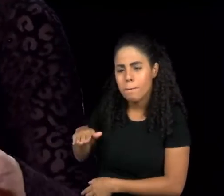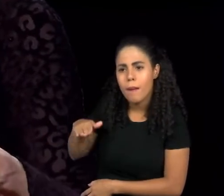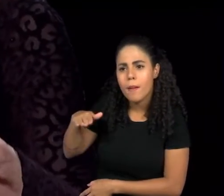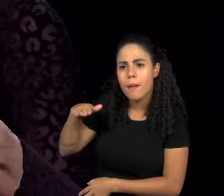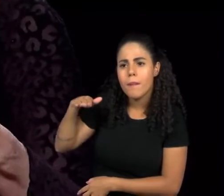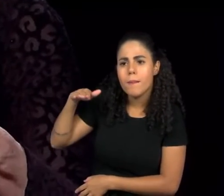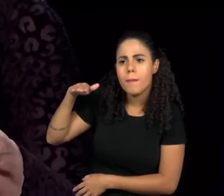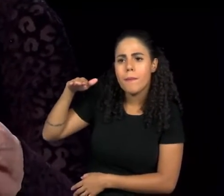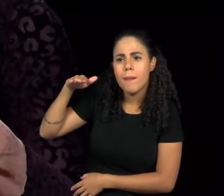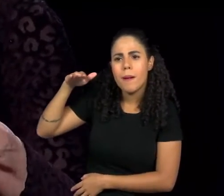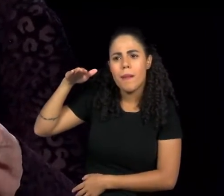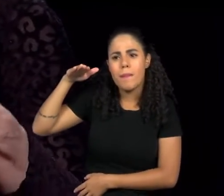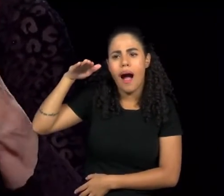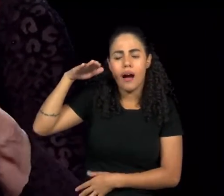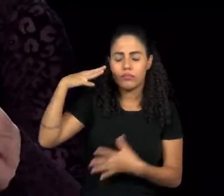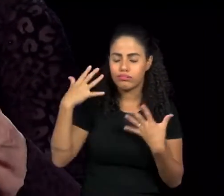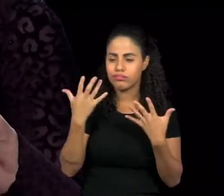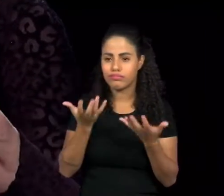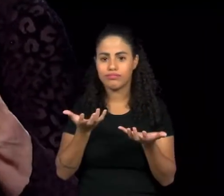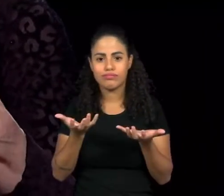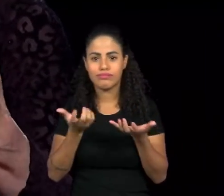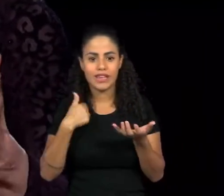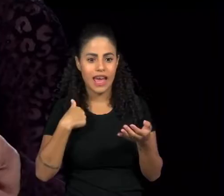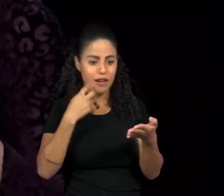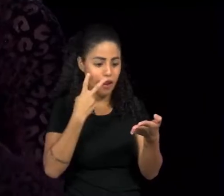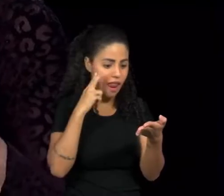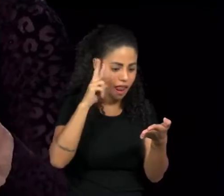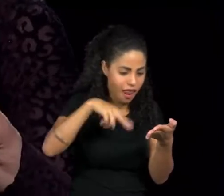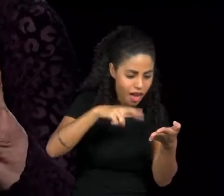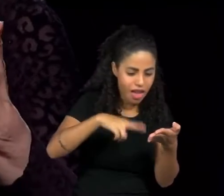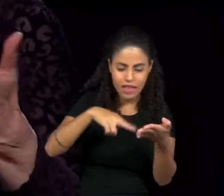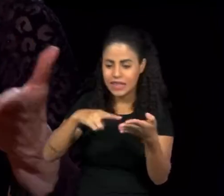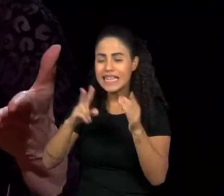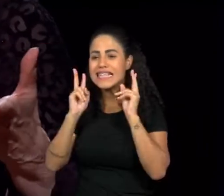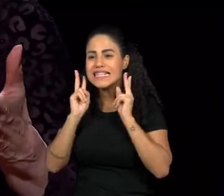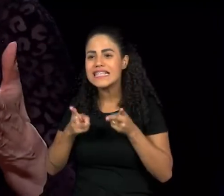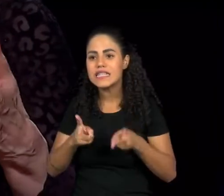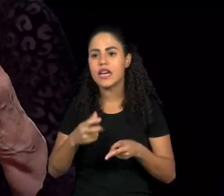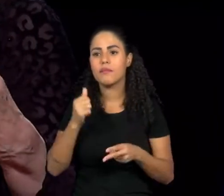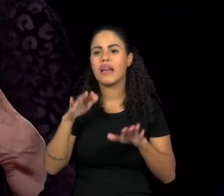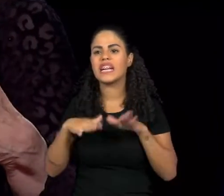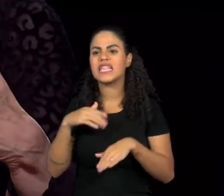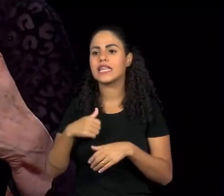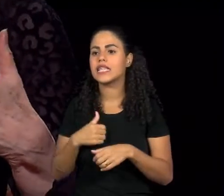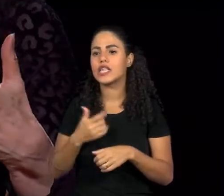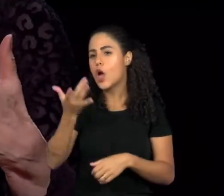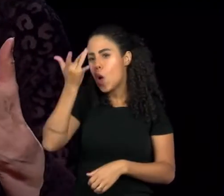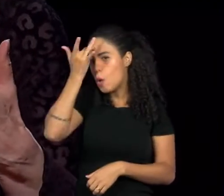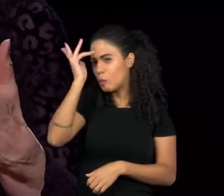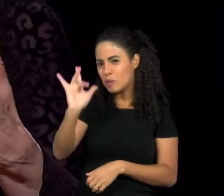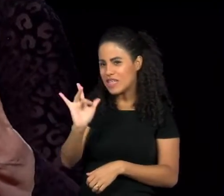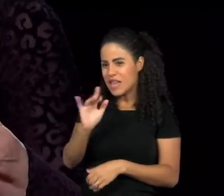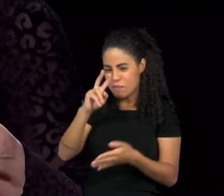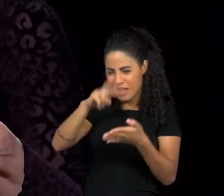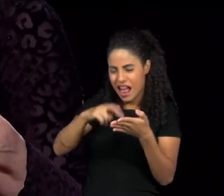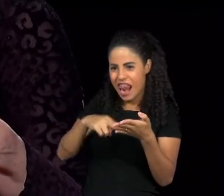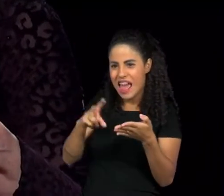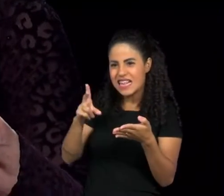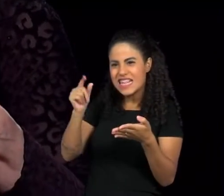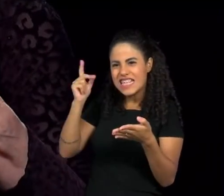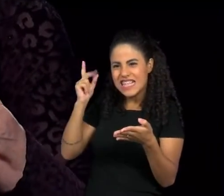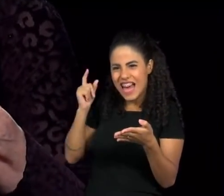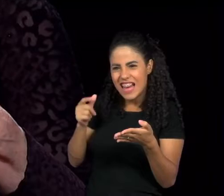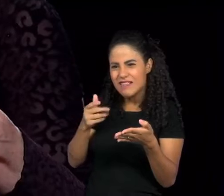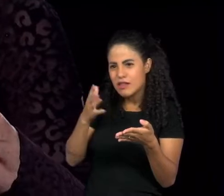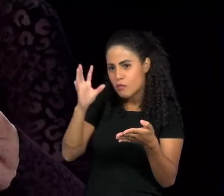fanática, sempre lendo, já li antes de saber ler, já fingia que lia, e li muito a vida inteira. E eu